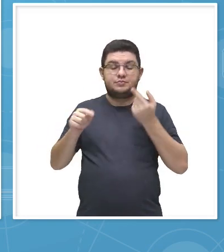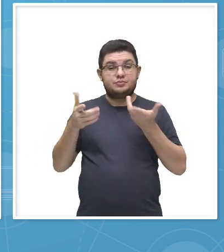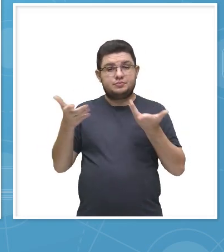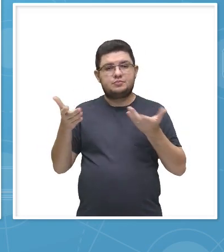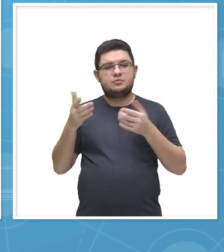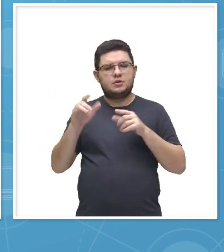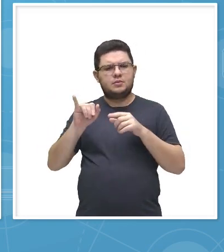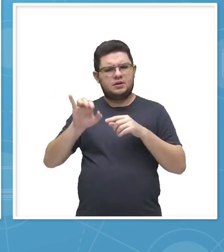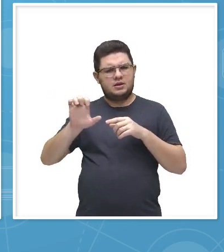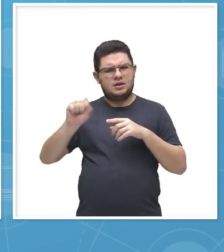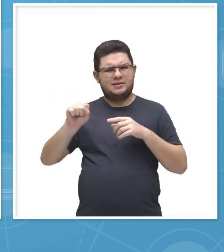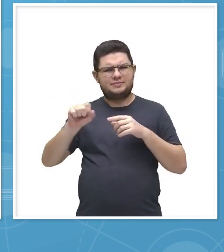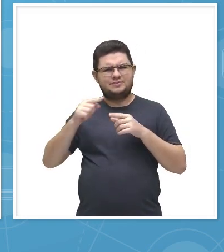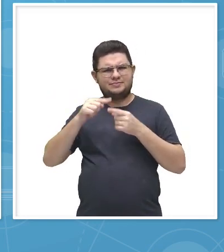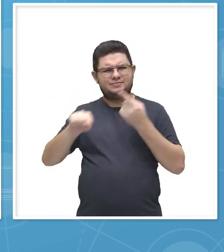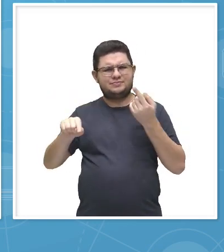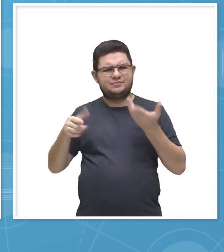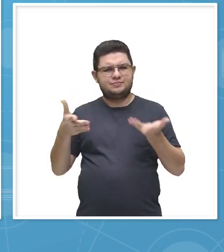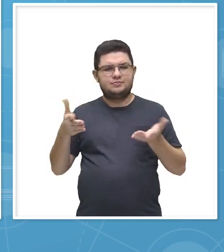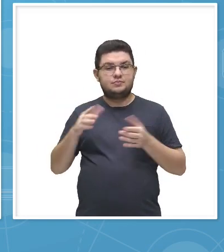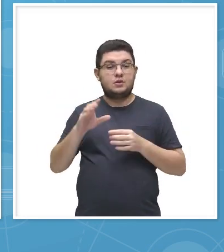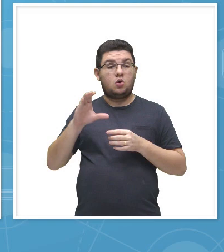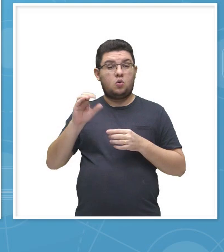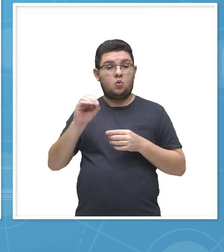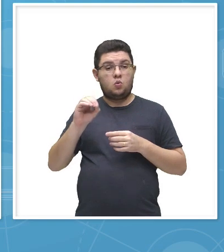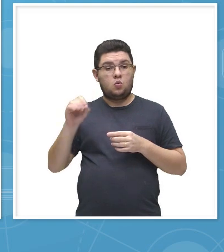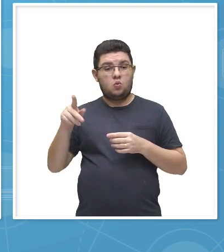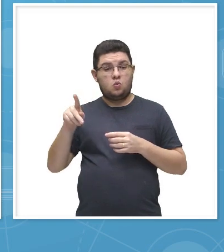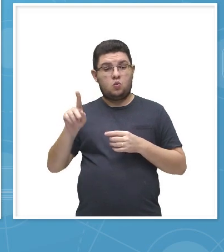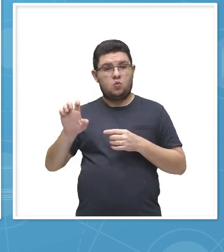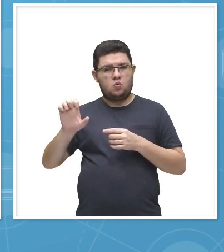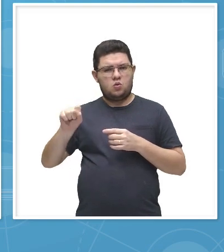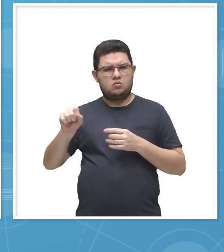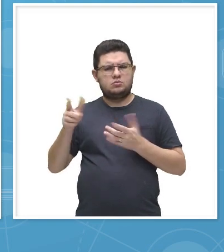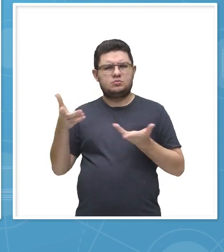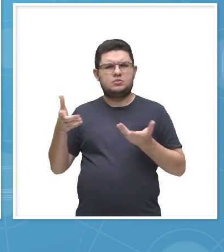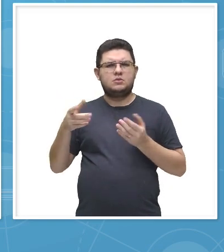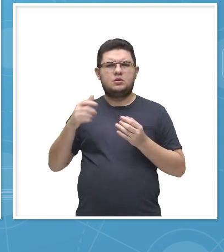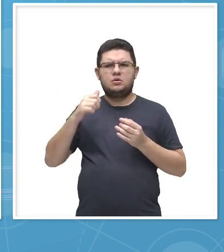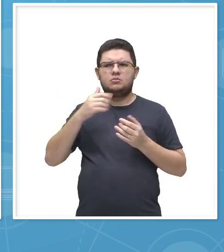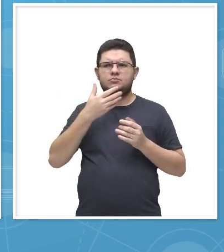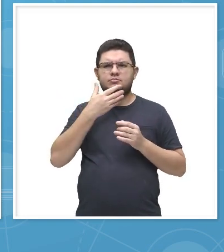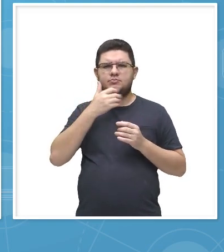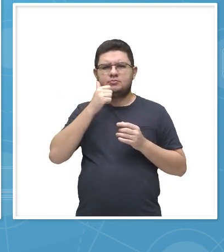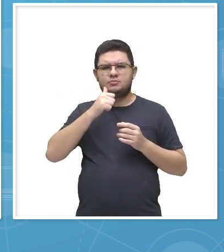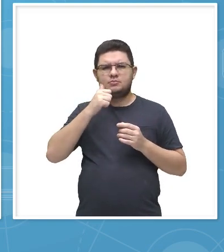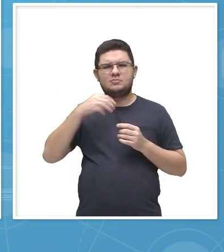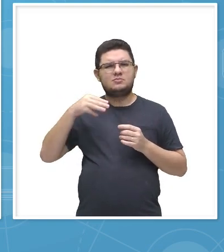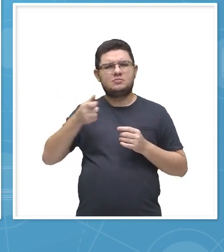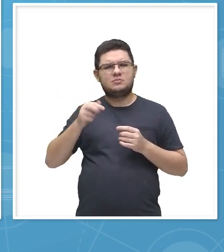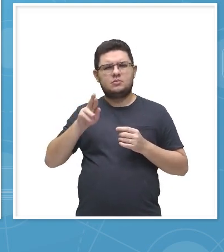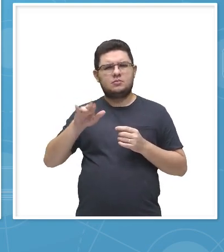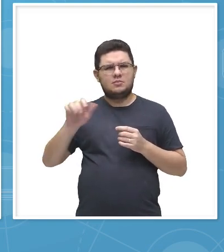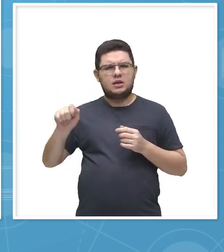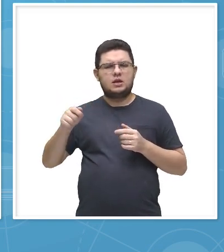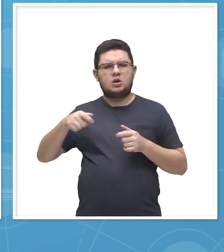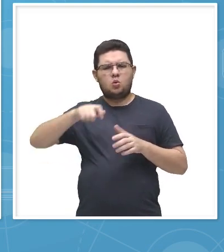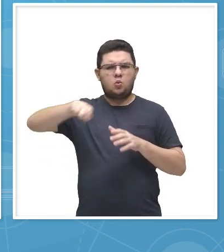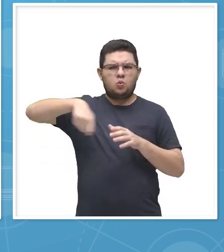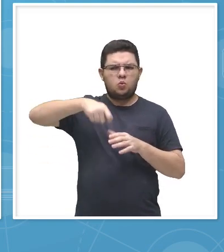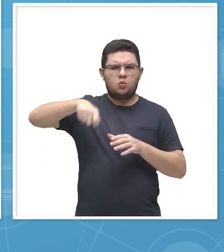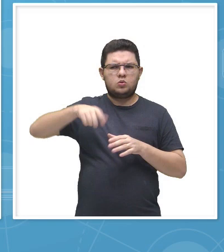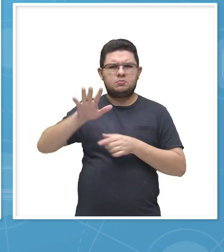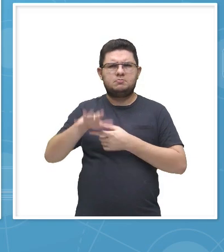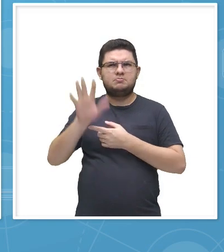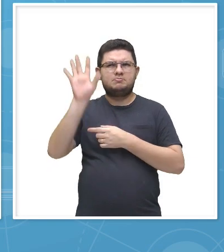ocupe que eu levo cozinhar acho que não dá muito certo não né na a cozinha basca futebol lar se o